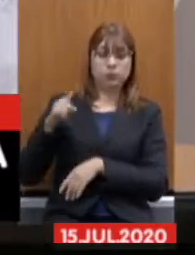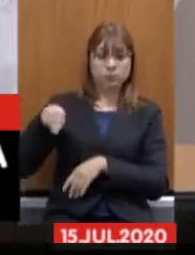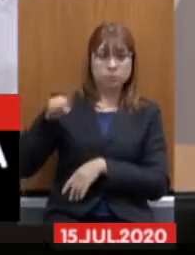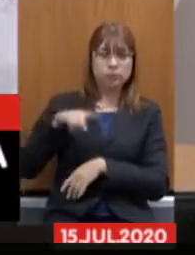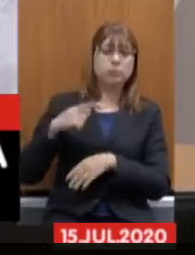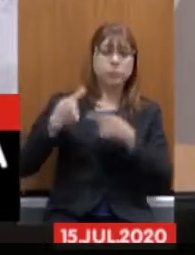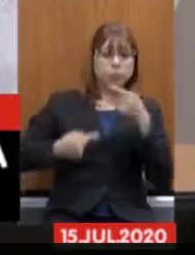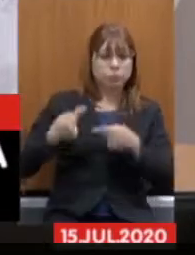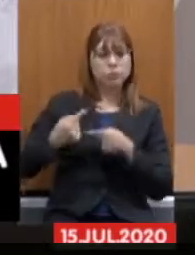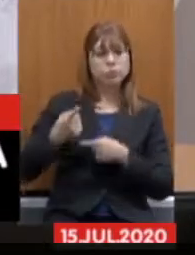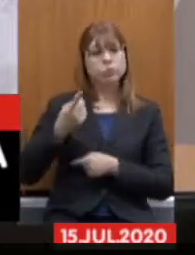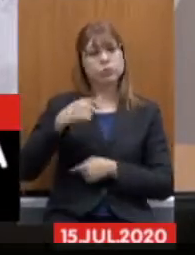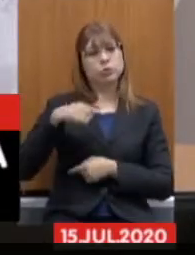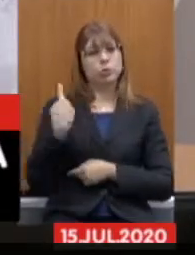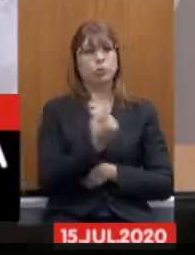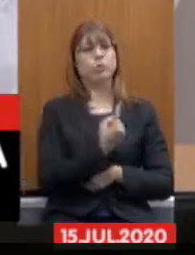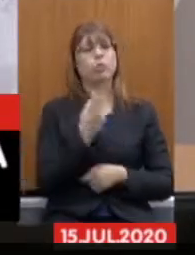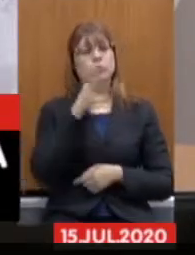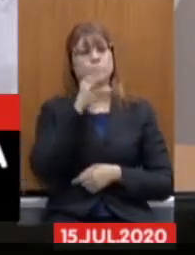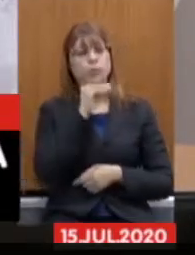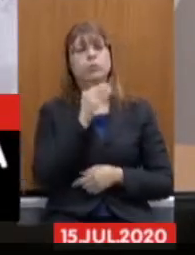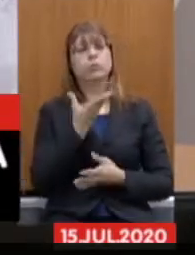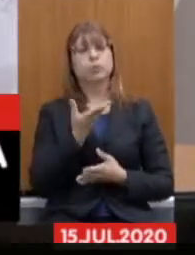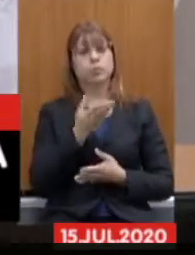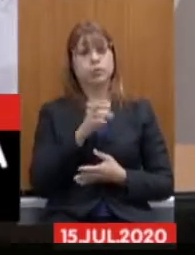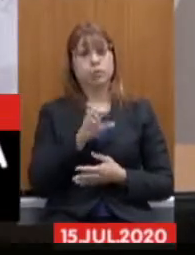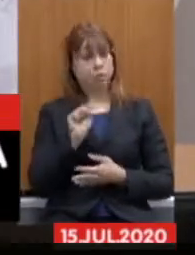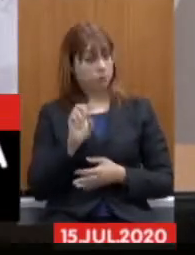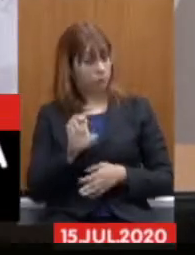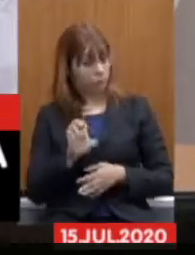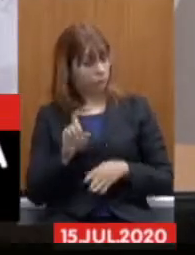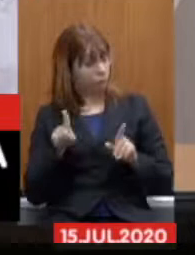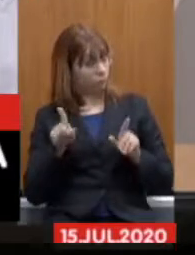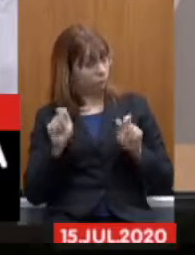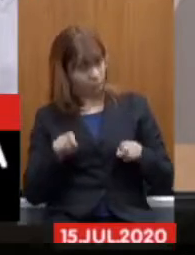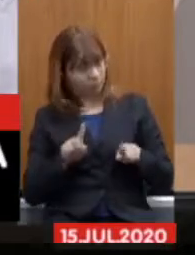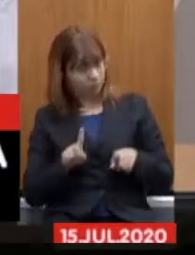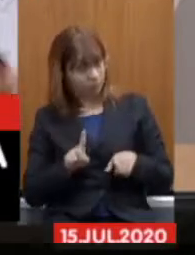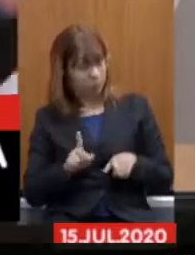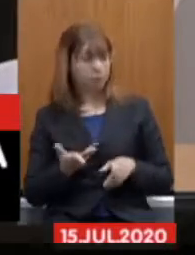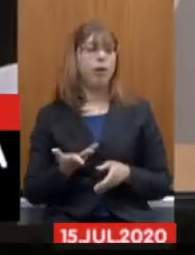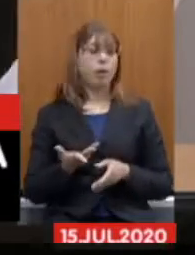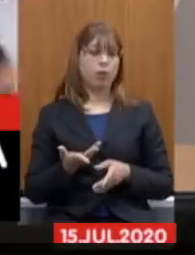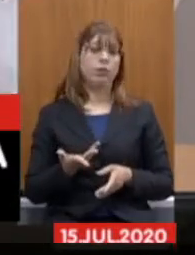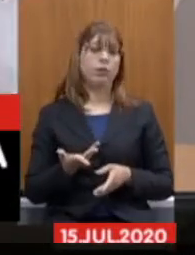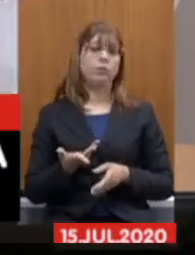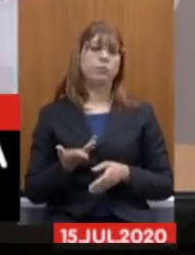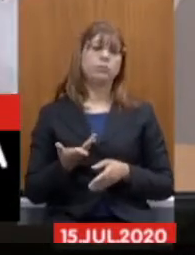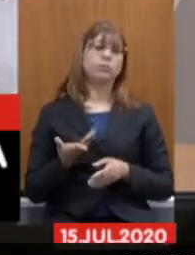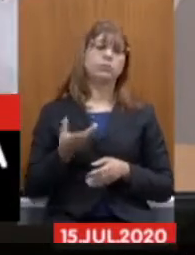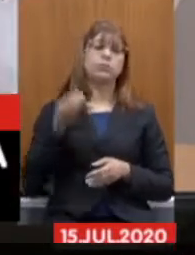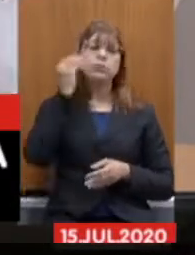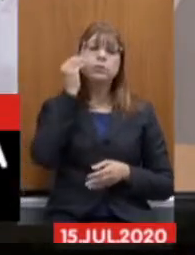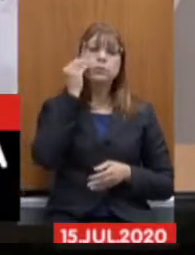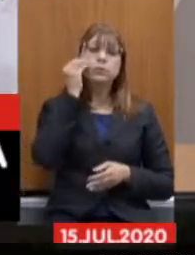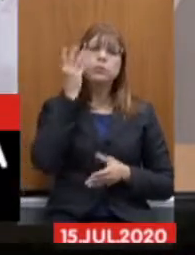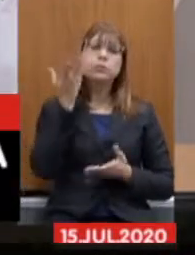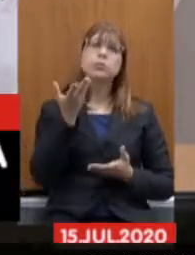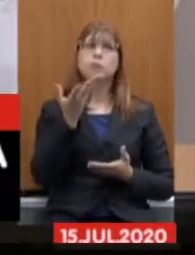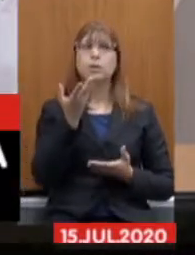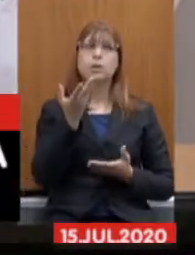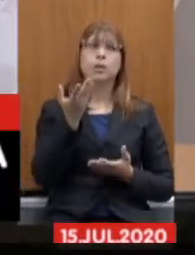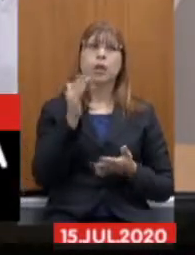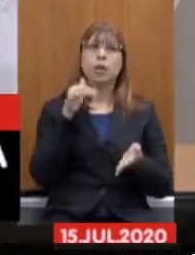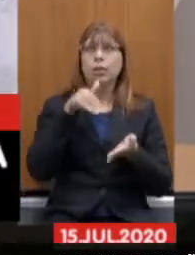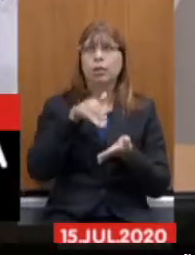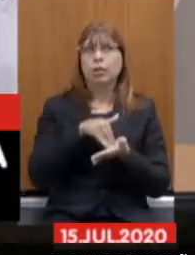servidores servidores ótimo se não vamos com essa esse a cena da possibilidade aí de até